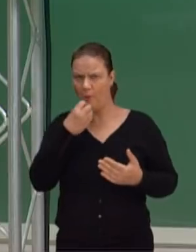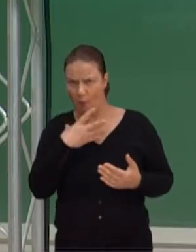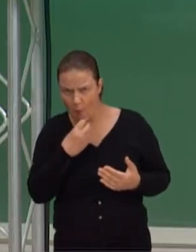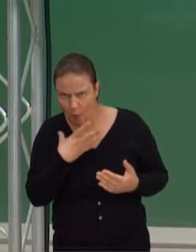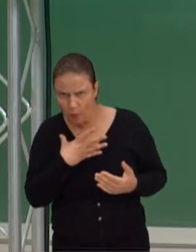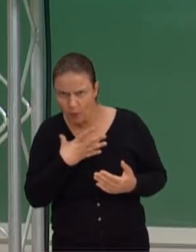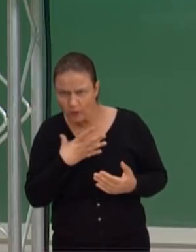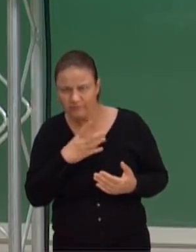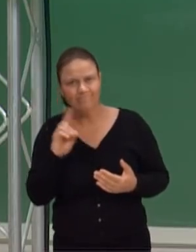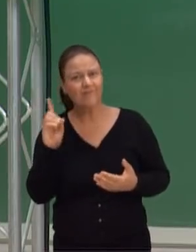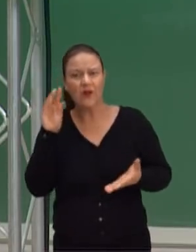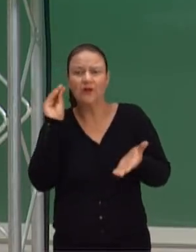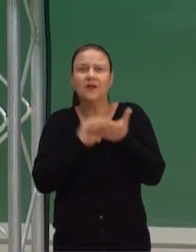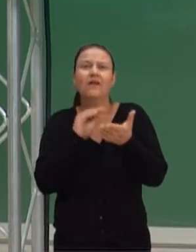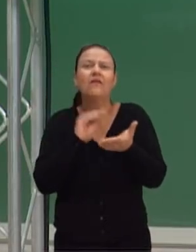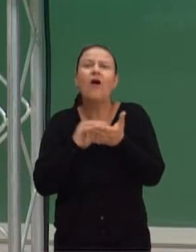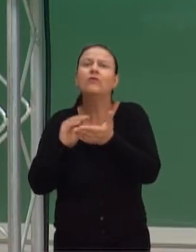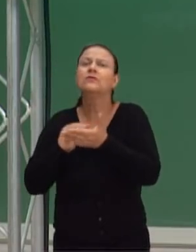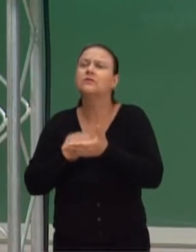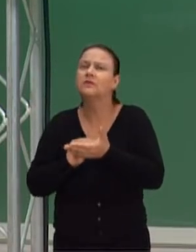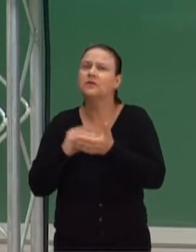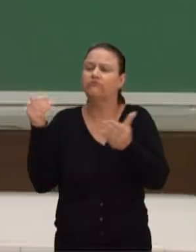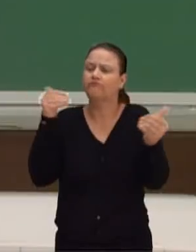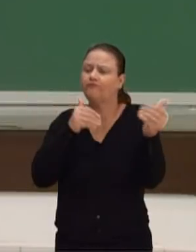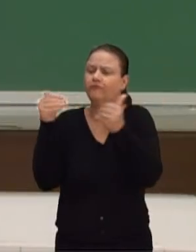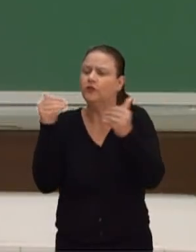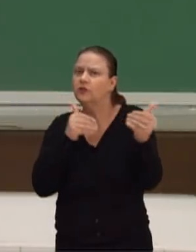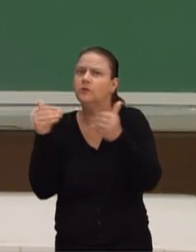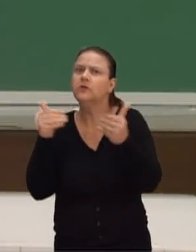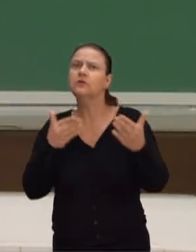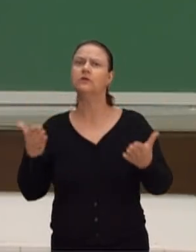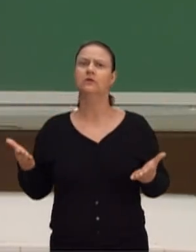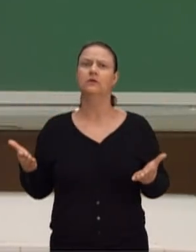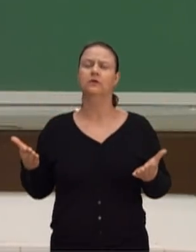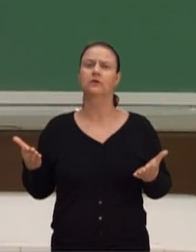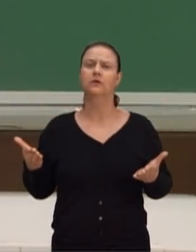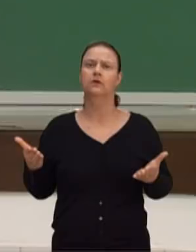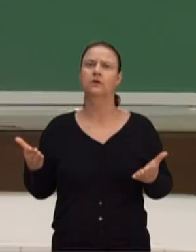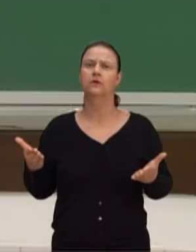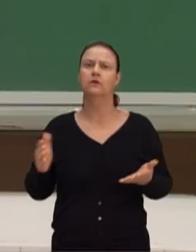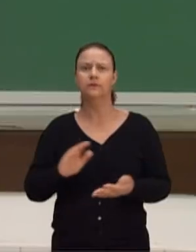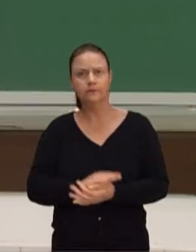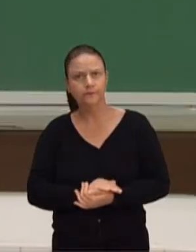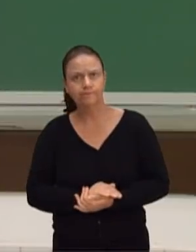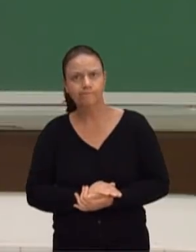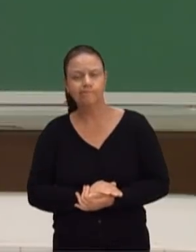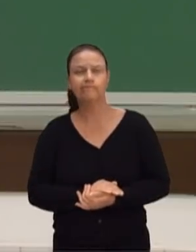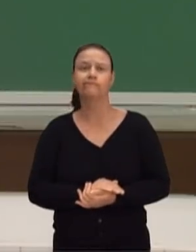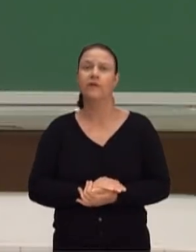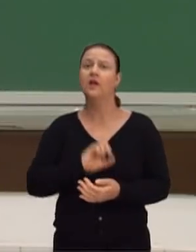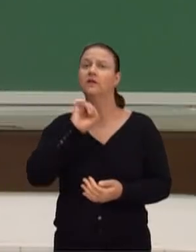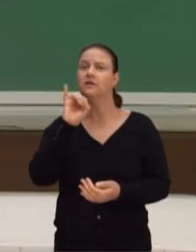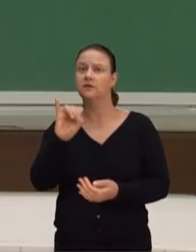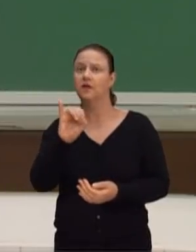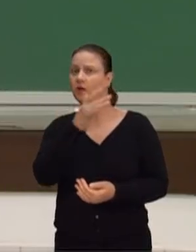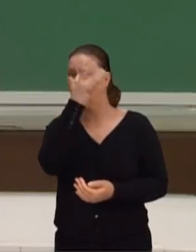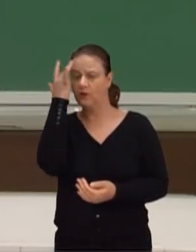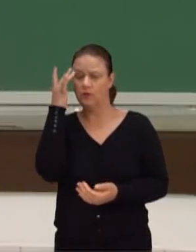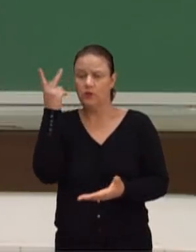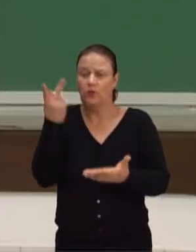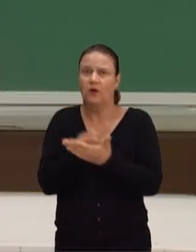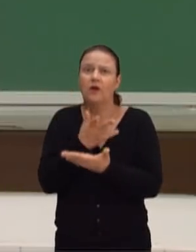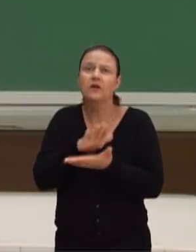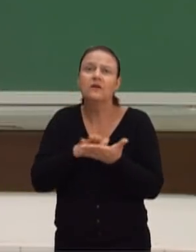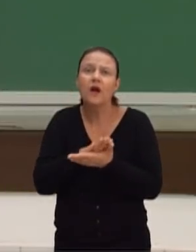o texto, mas que eles resolveram. Quem não fez, por acaso, que eu acho que isso não existiu, perdeu a oportunidade de